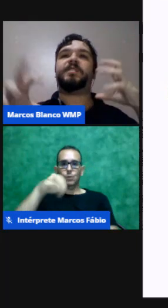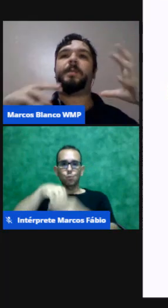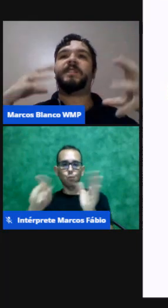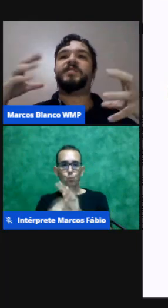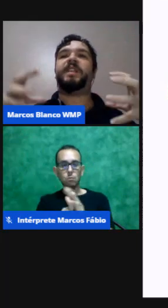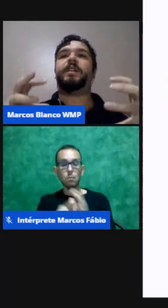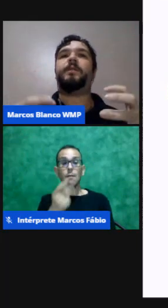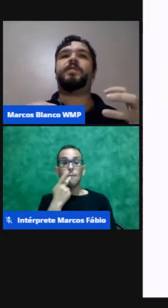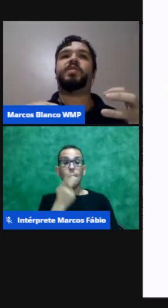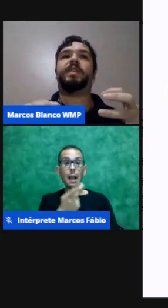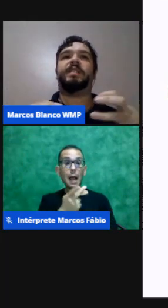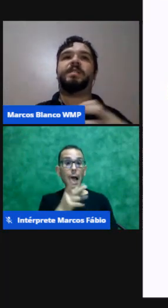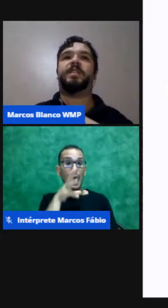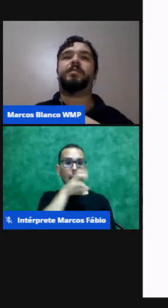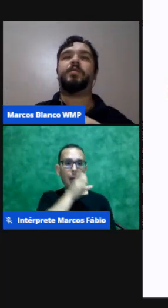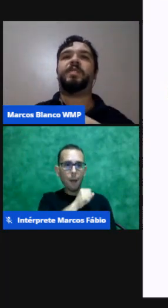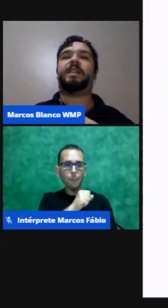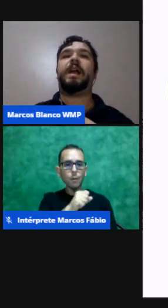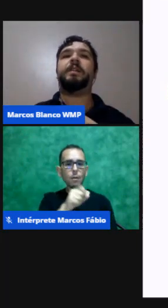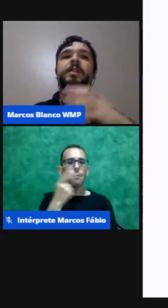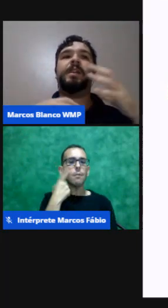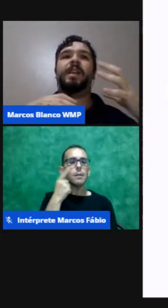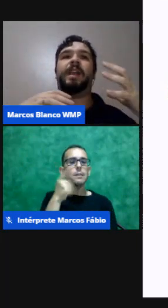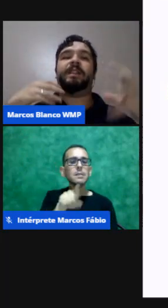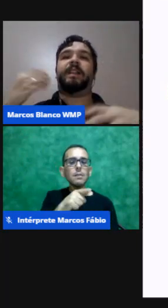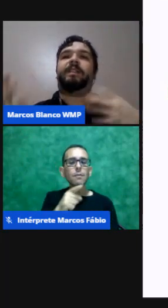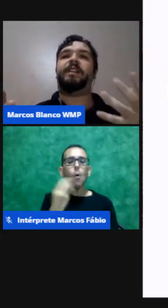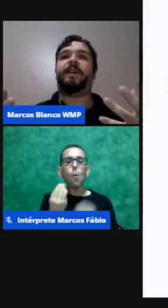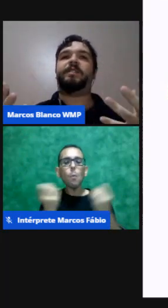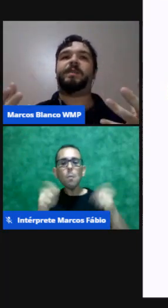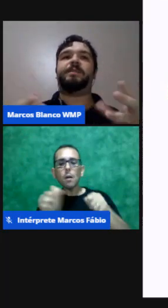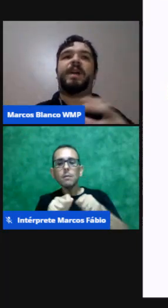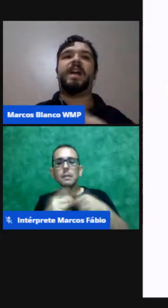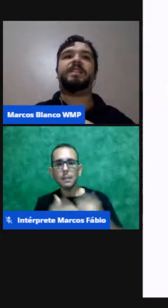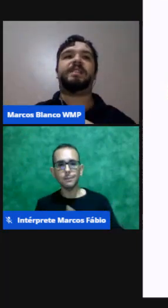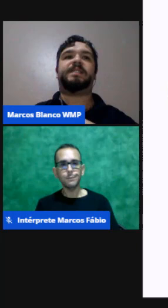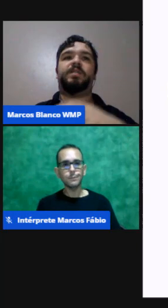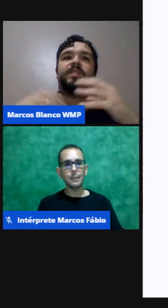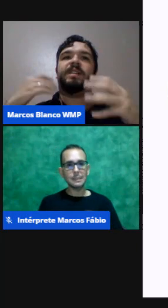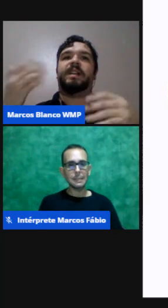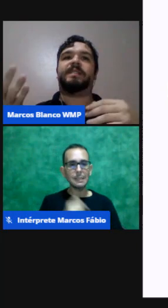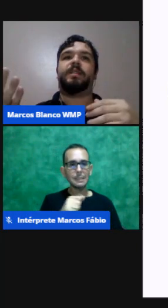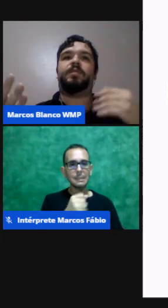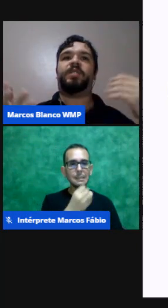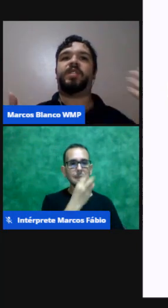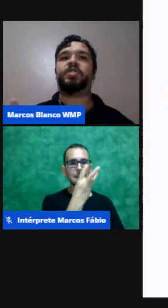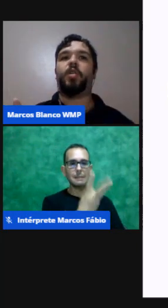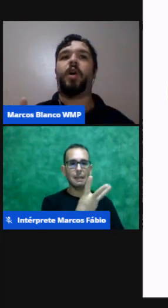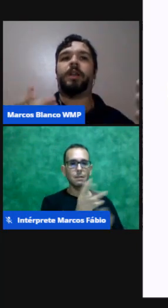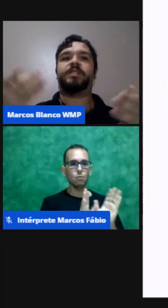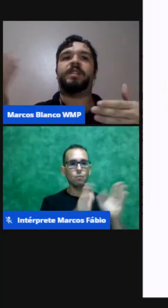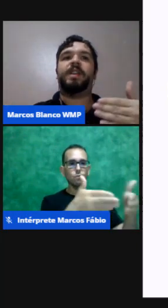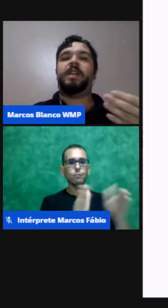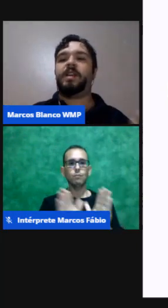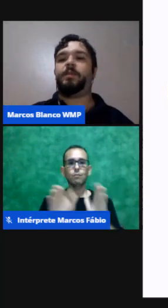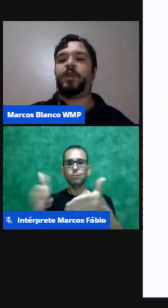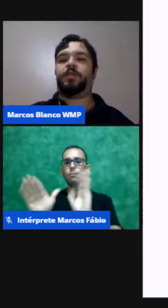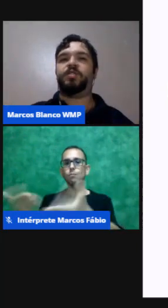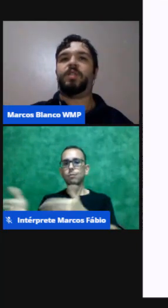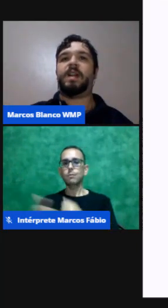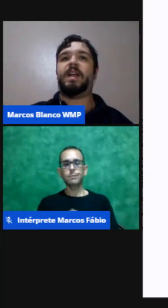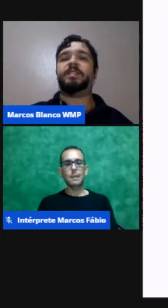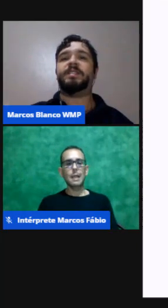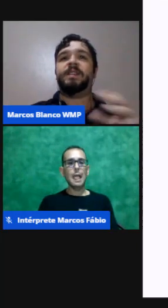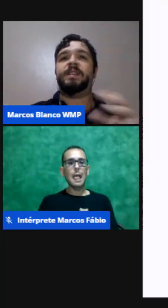Falar rapidamente aqui, só para a gente entender como funciona o engajamento comunitário. Ele tem 3 frentes principais, que são as unidades de saúde, escolas